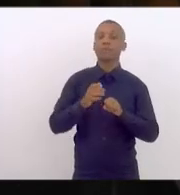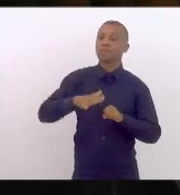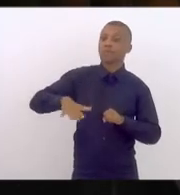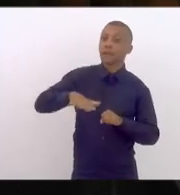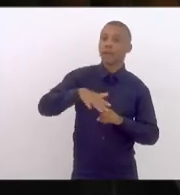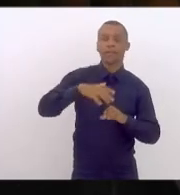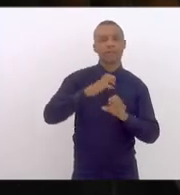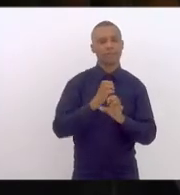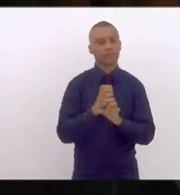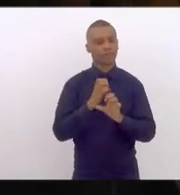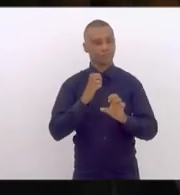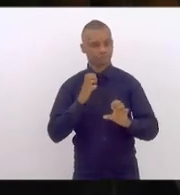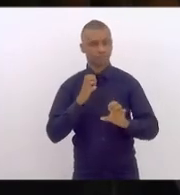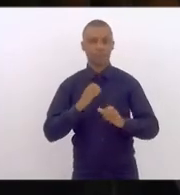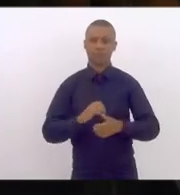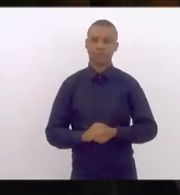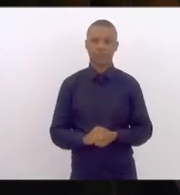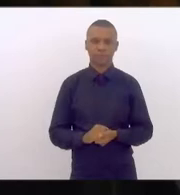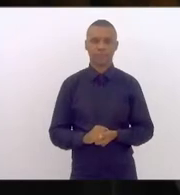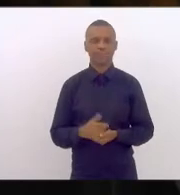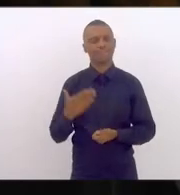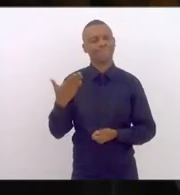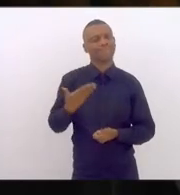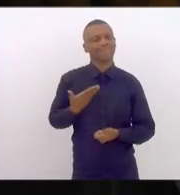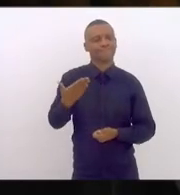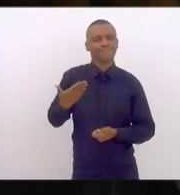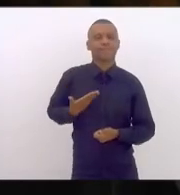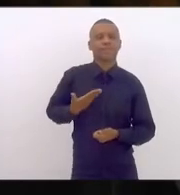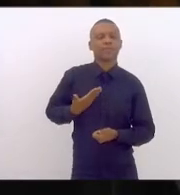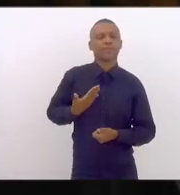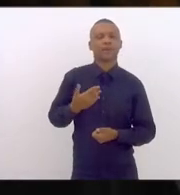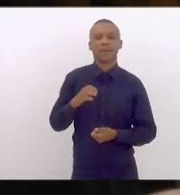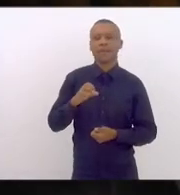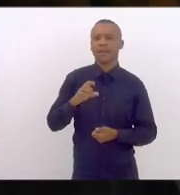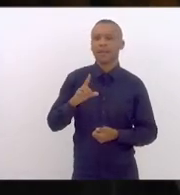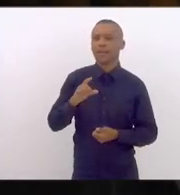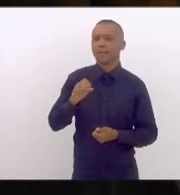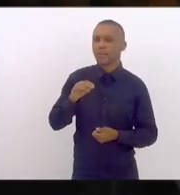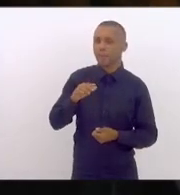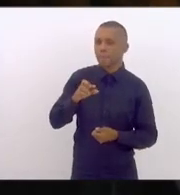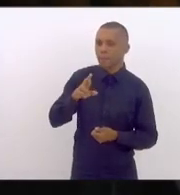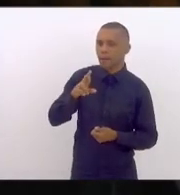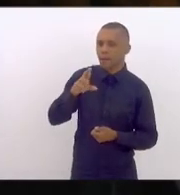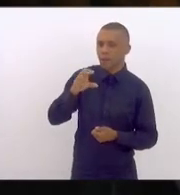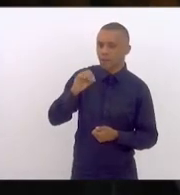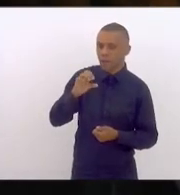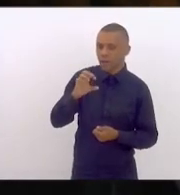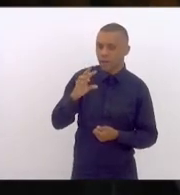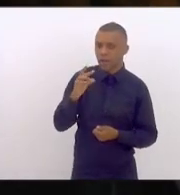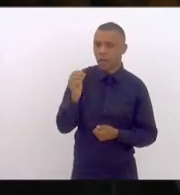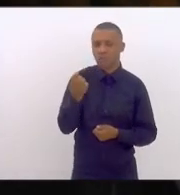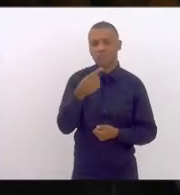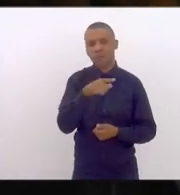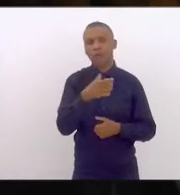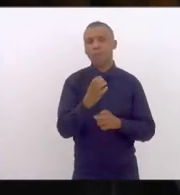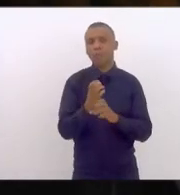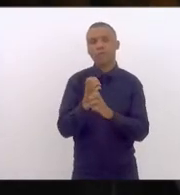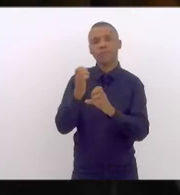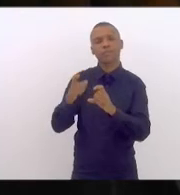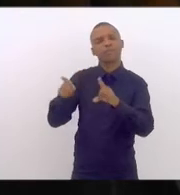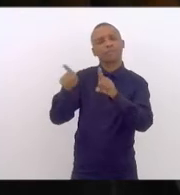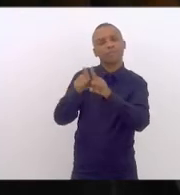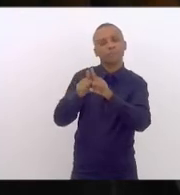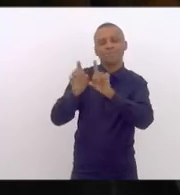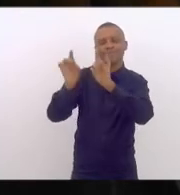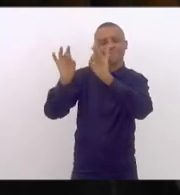engenharia meu querido Eleomar Coelho meu pesadíssimo Engenheiro também Luiz